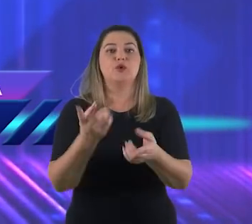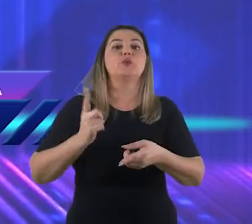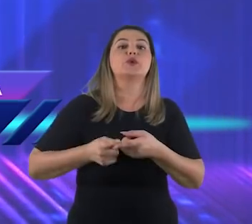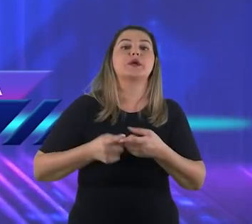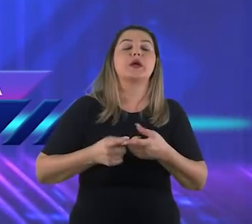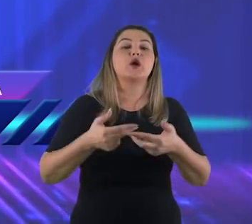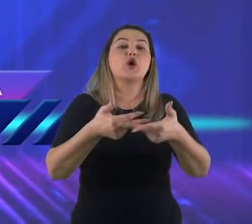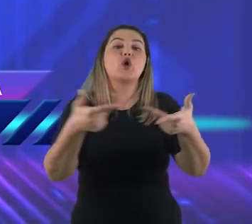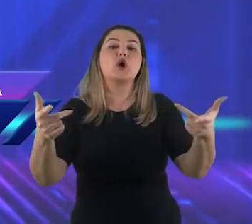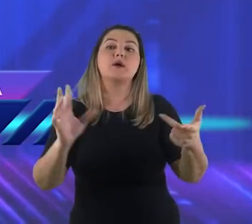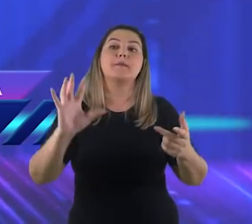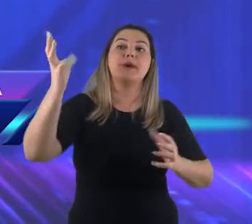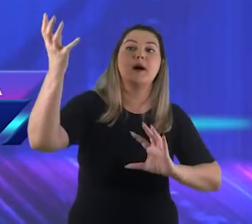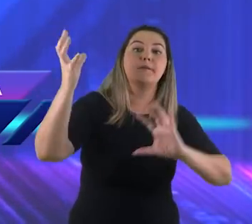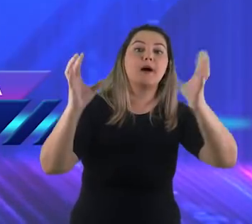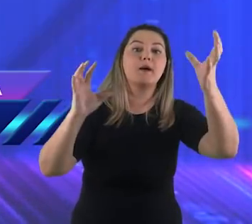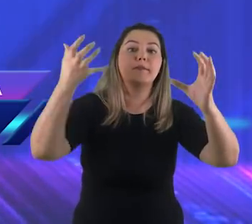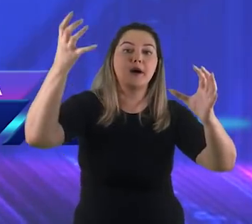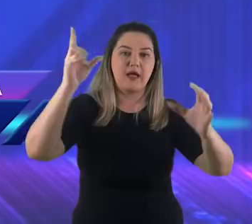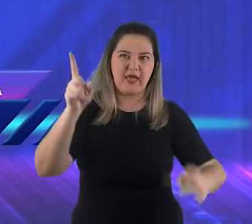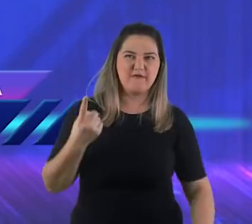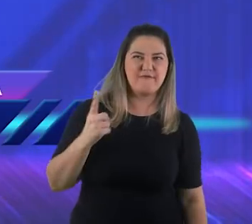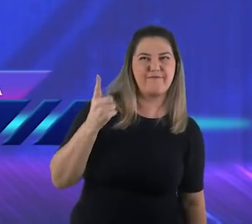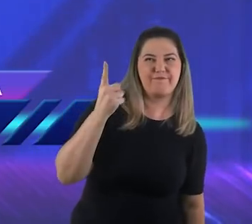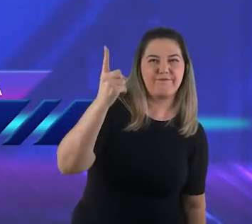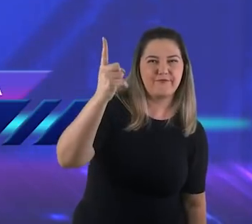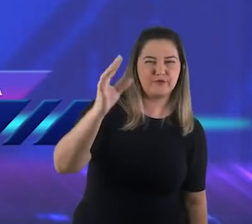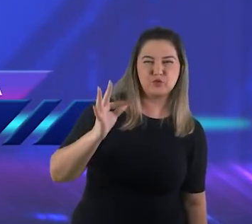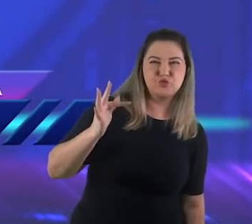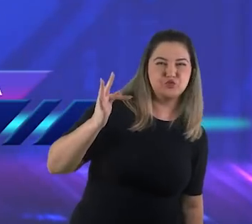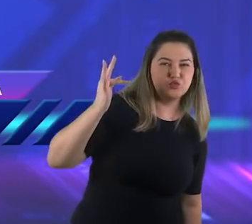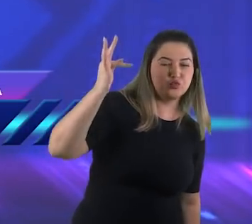devem acontecer estão longe ou estão próximas?